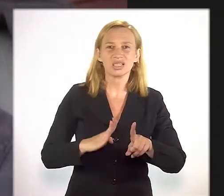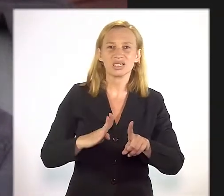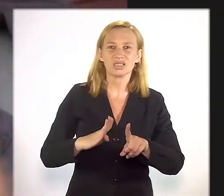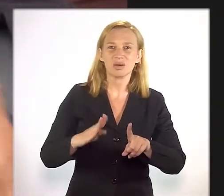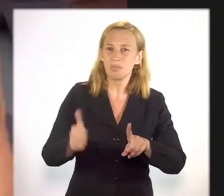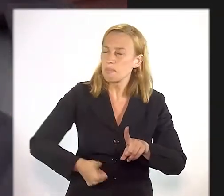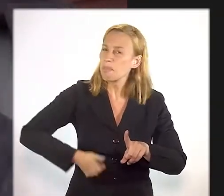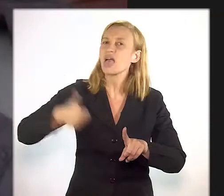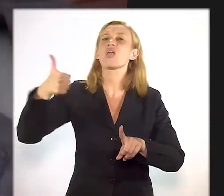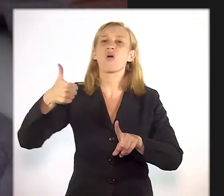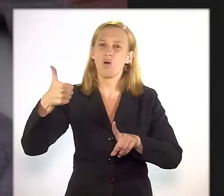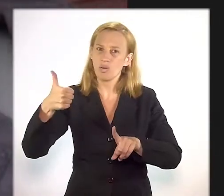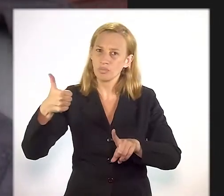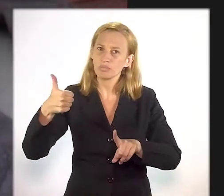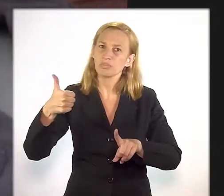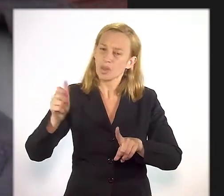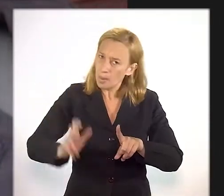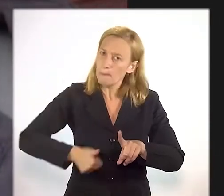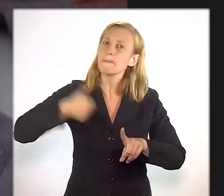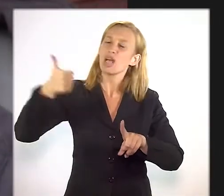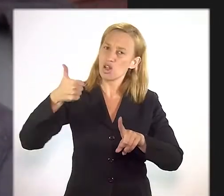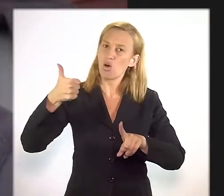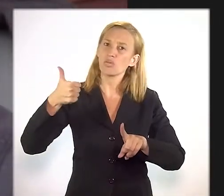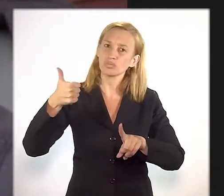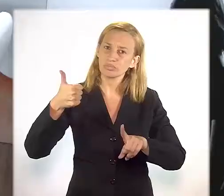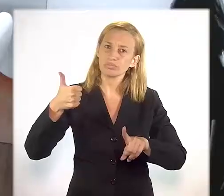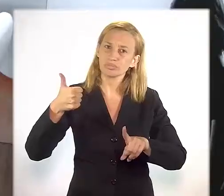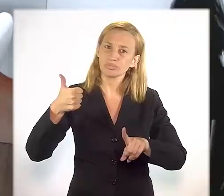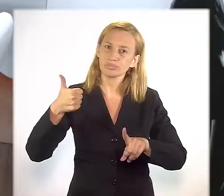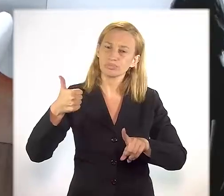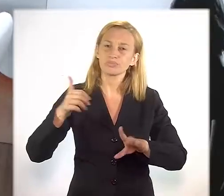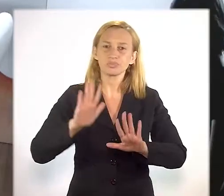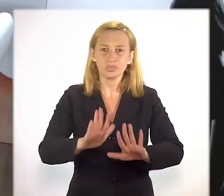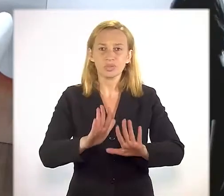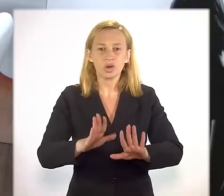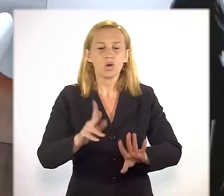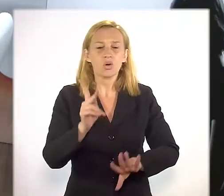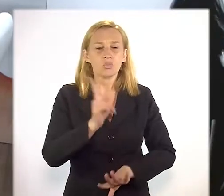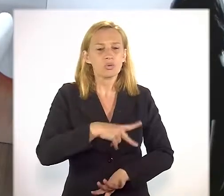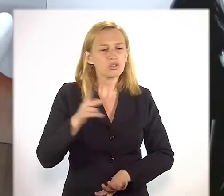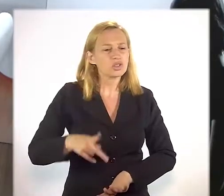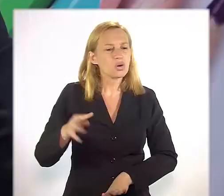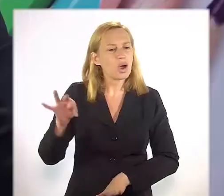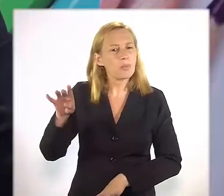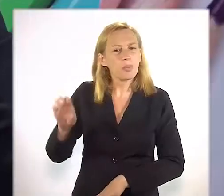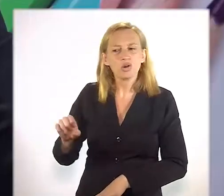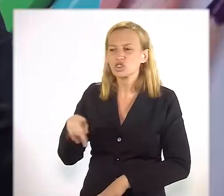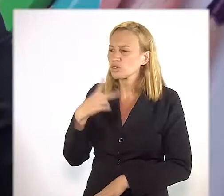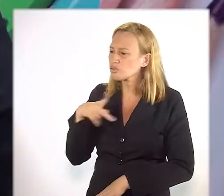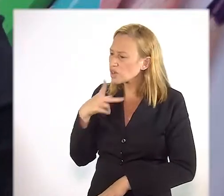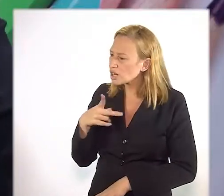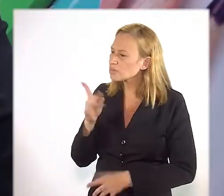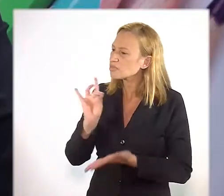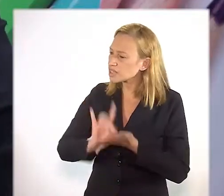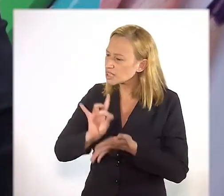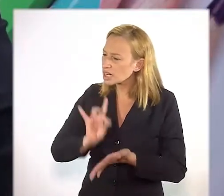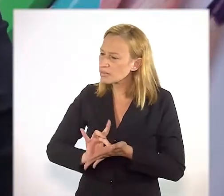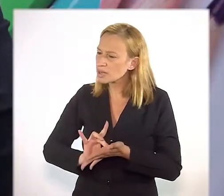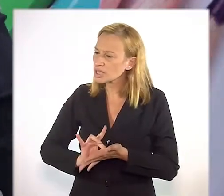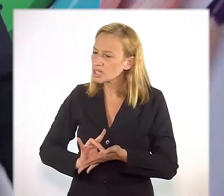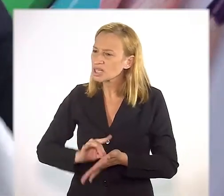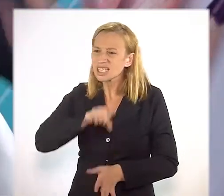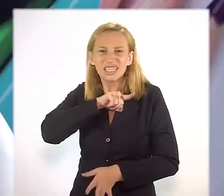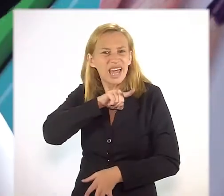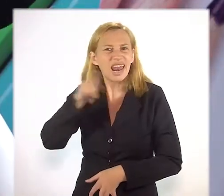há muito melhor que a Ponte. Muito melhor. Com todo o respeito, professor, que eu tenho. Porque a Ponte, a gente fala assim como se fosse